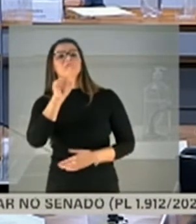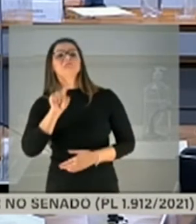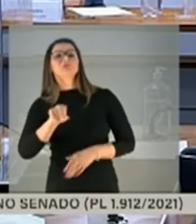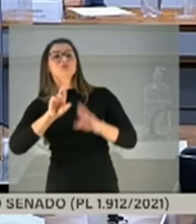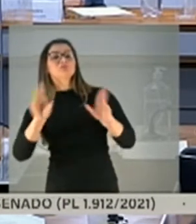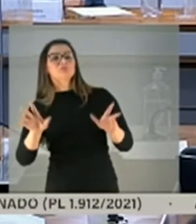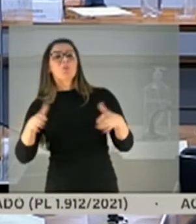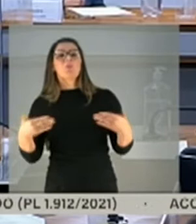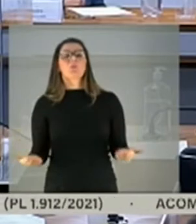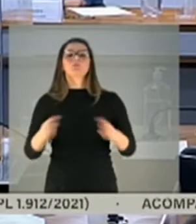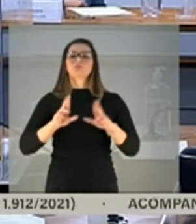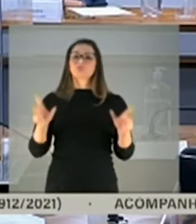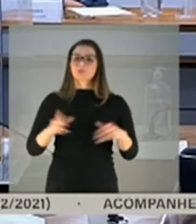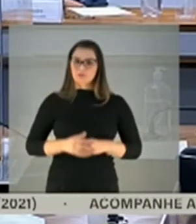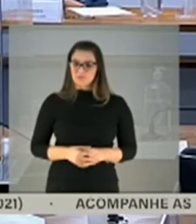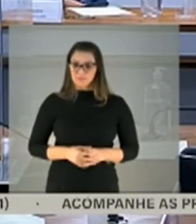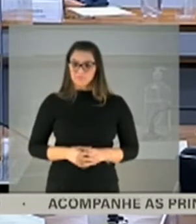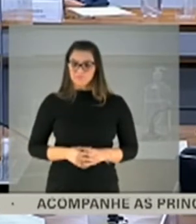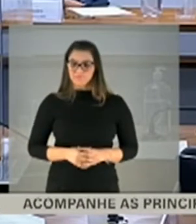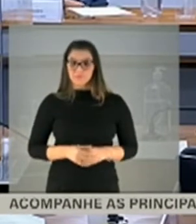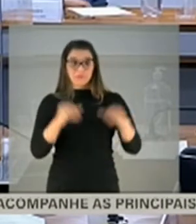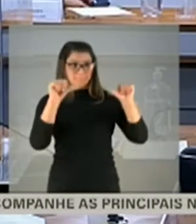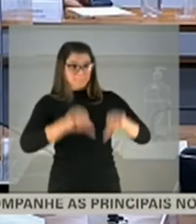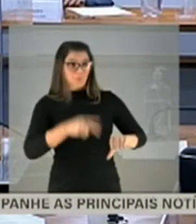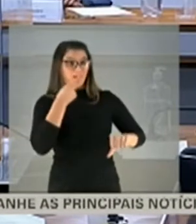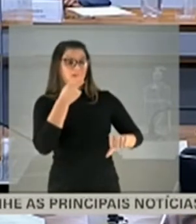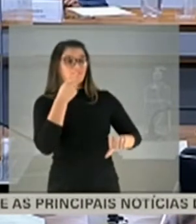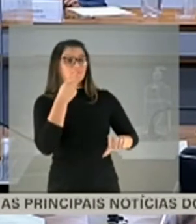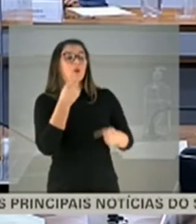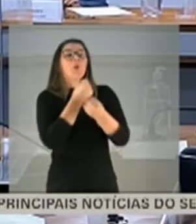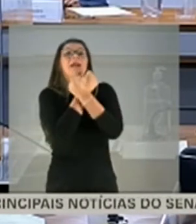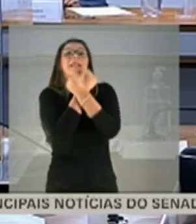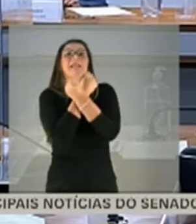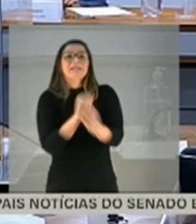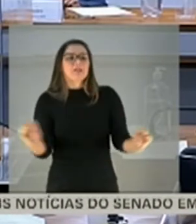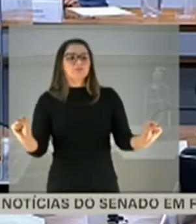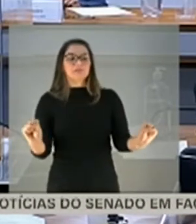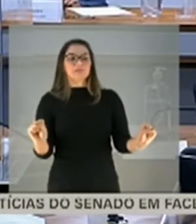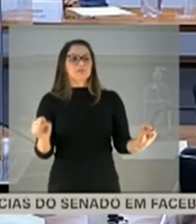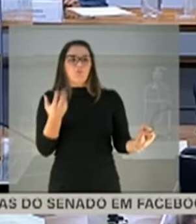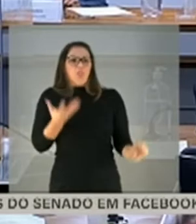Qual é a diferença? Não, e pior, presidente, ela falou, é inadmissível não usar.